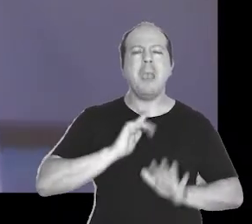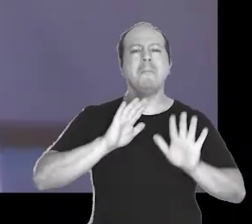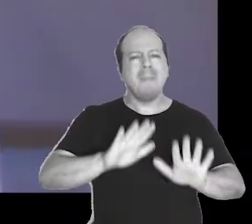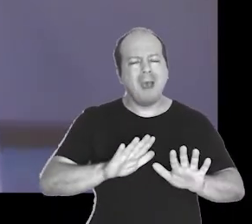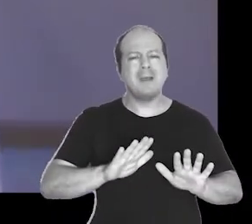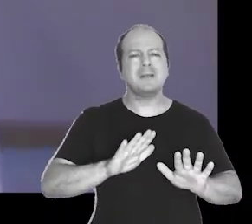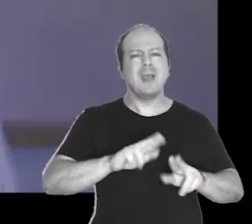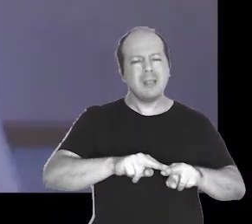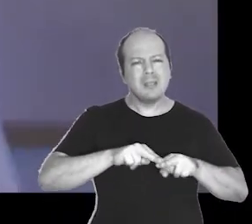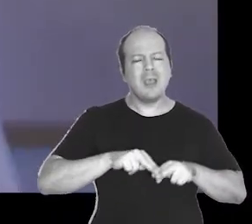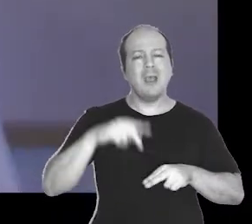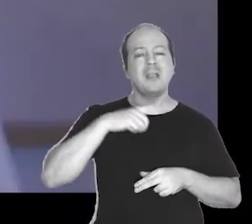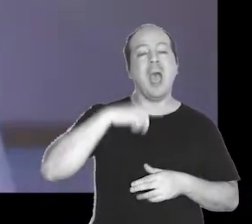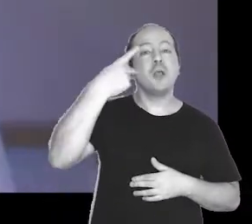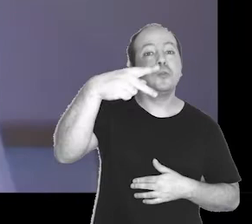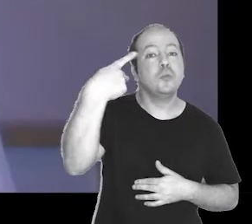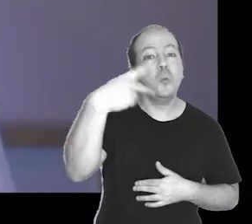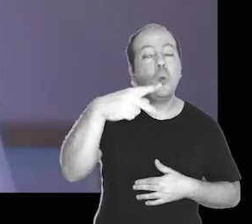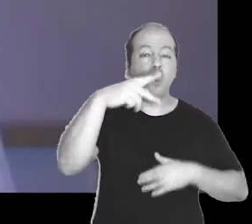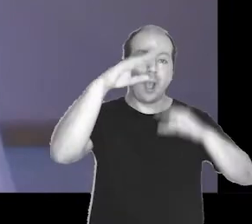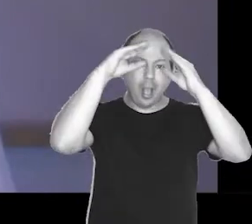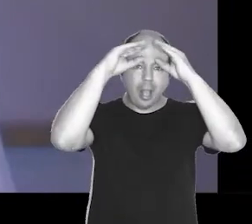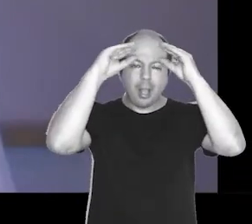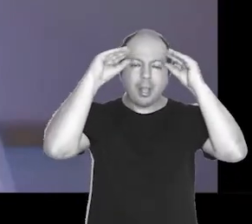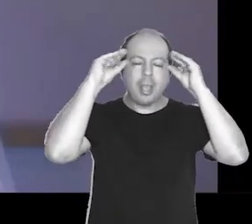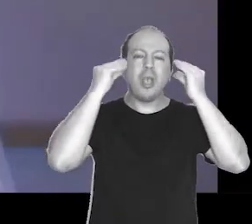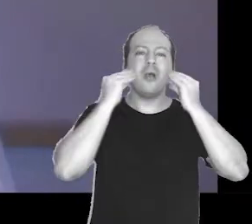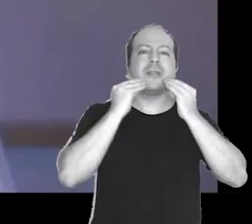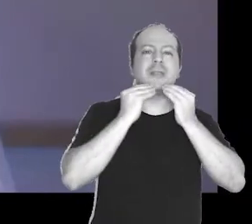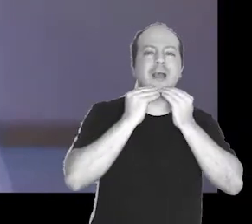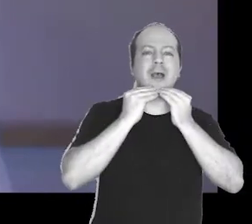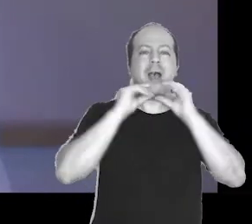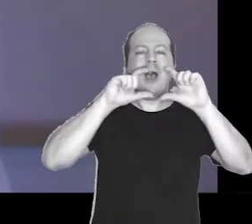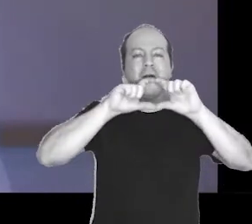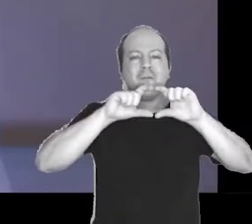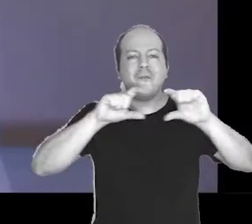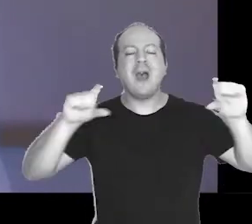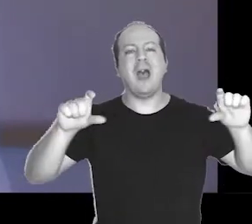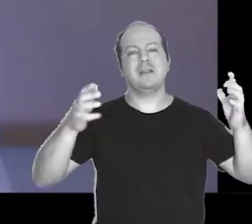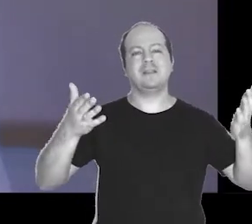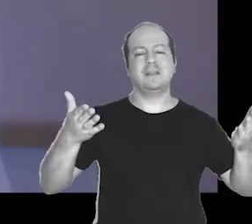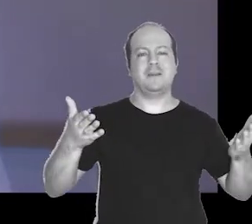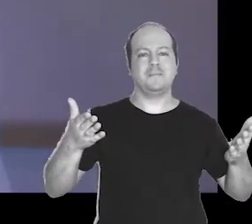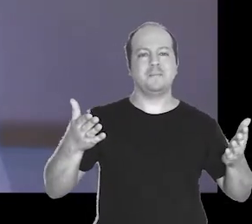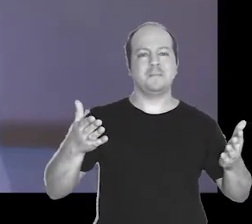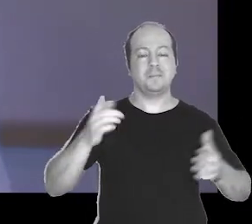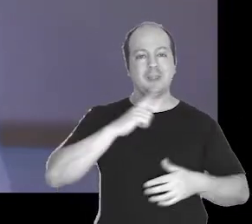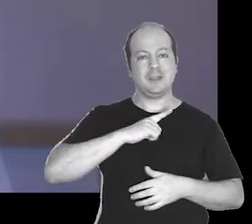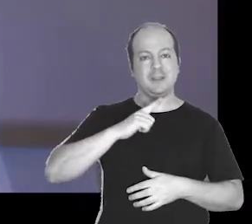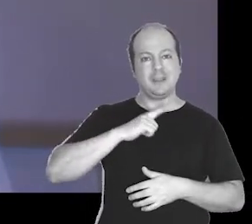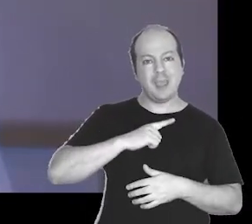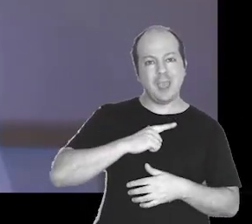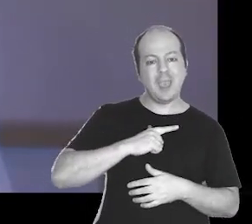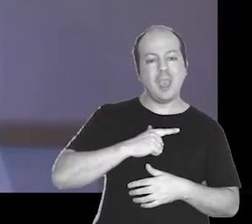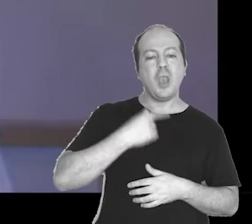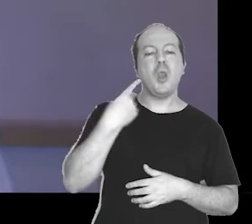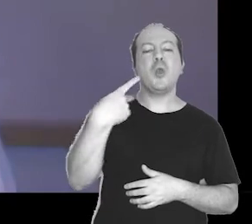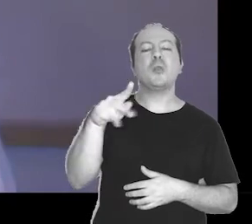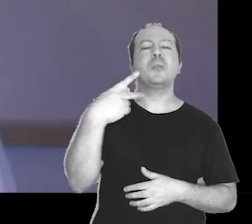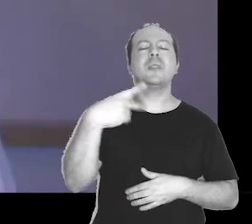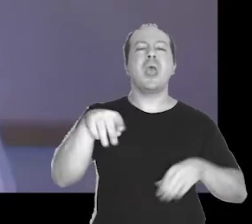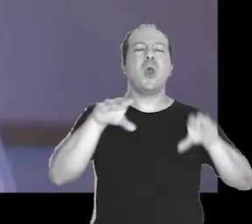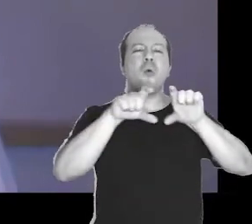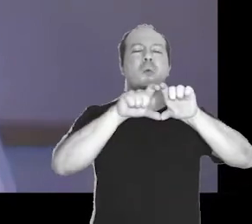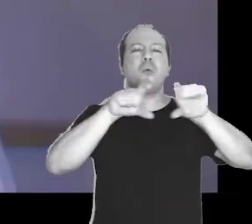Entretanto, é sua, Leonardo, a frase citada por Edmund Somme, um dos seus